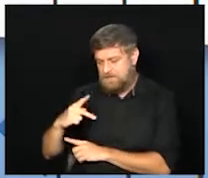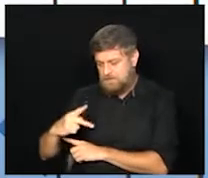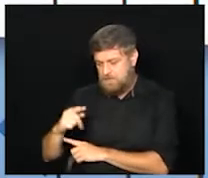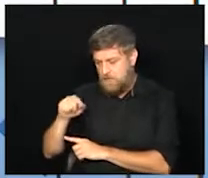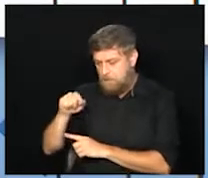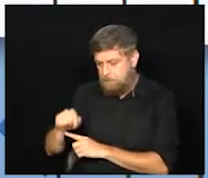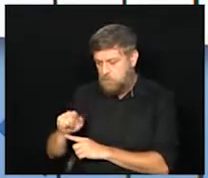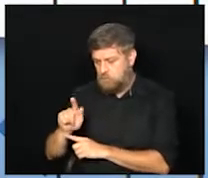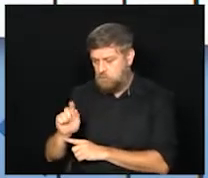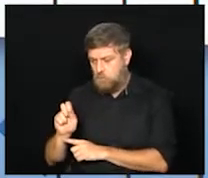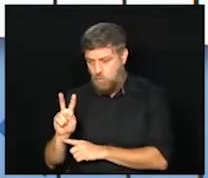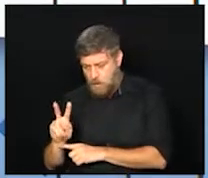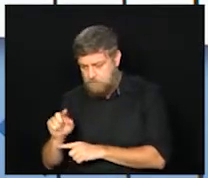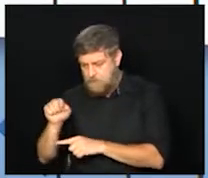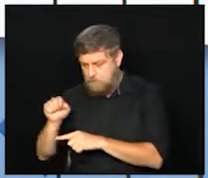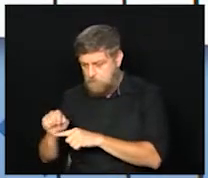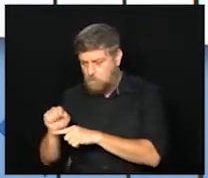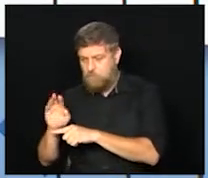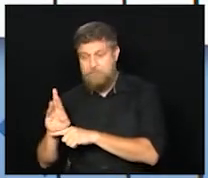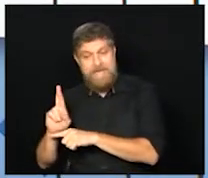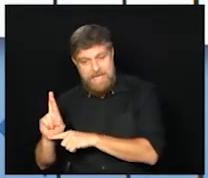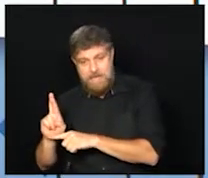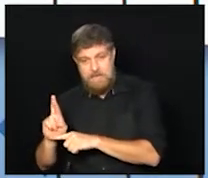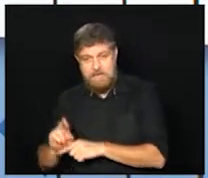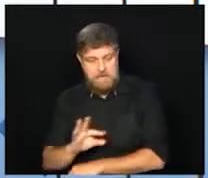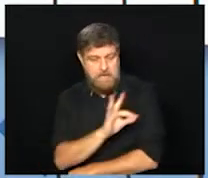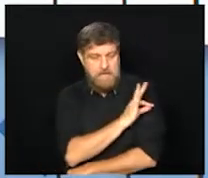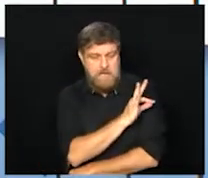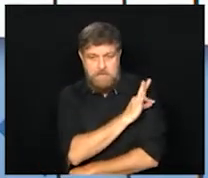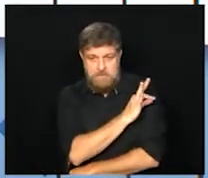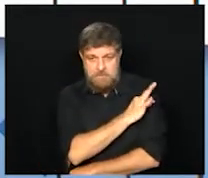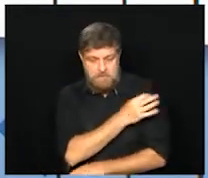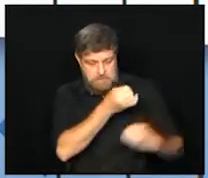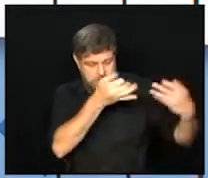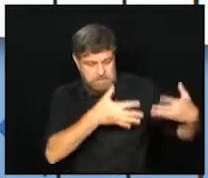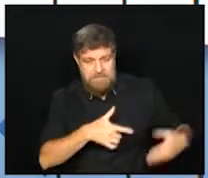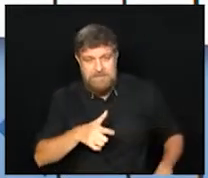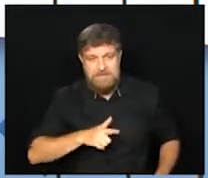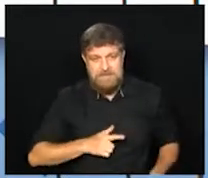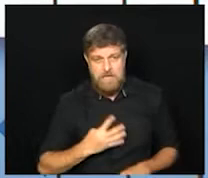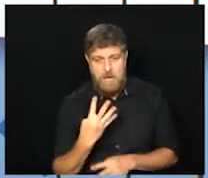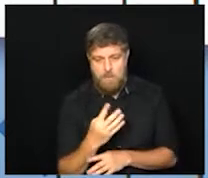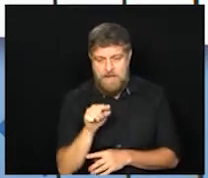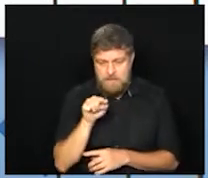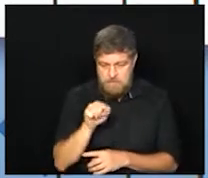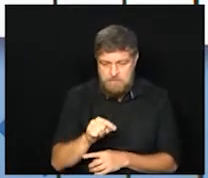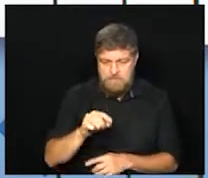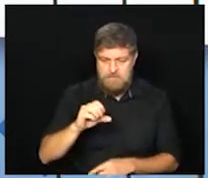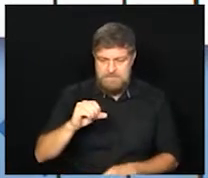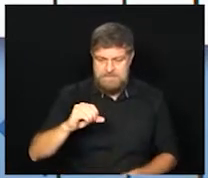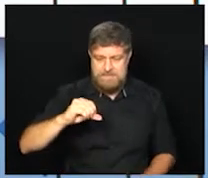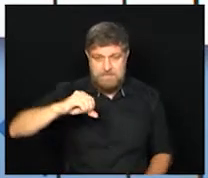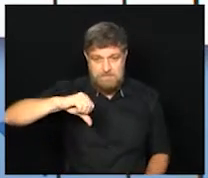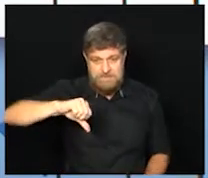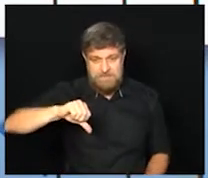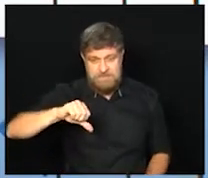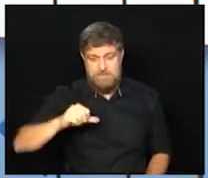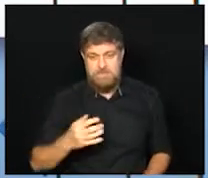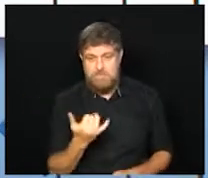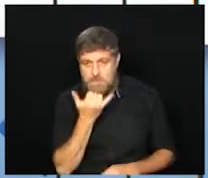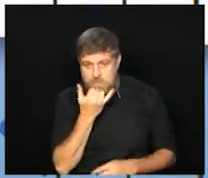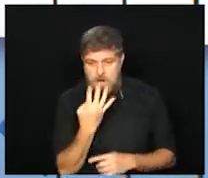vacina.campinas.sp.gov.br e, de acordo com a Prefeitura, estão sendo disponibilizadas 4.095 vagas para